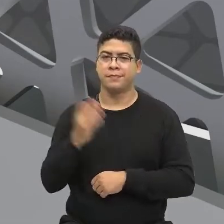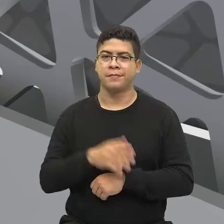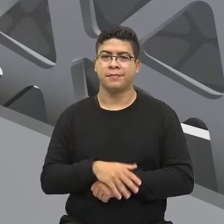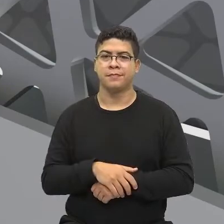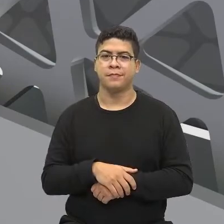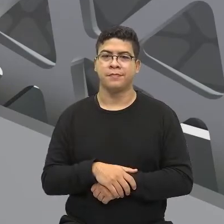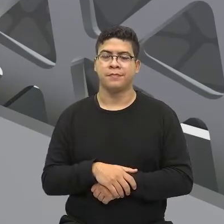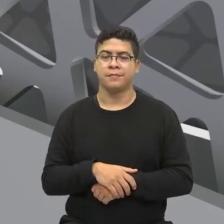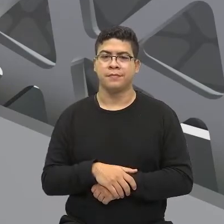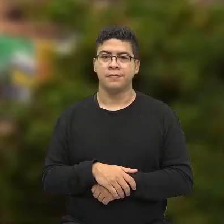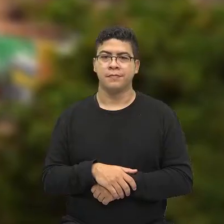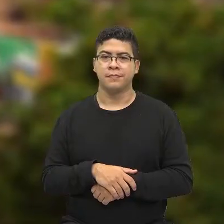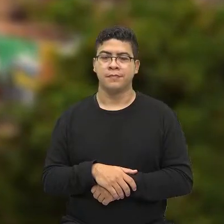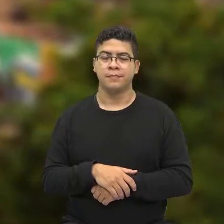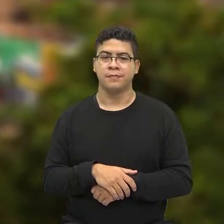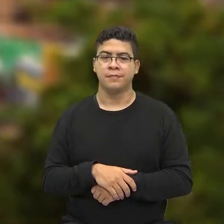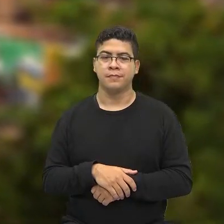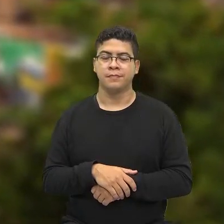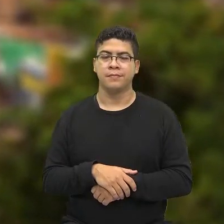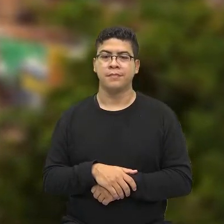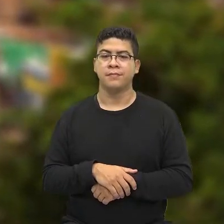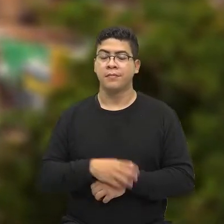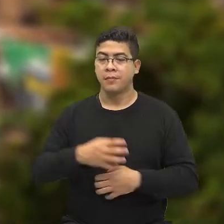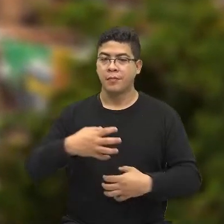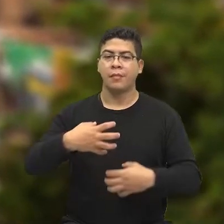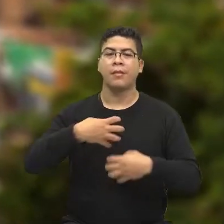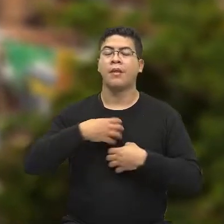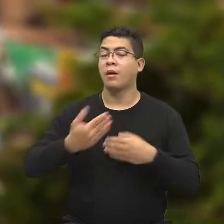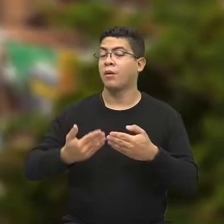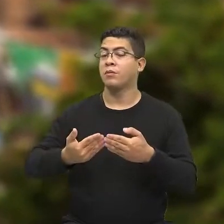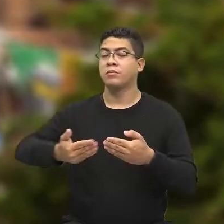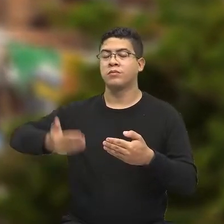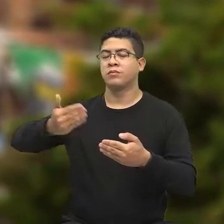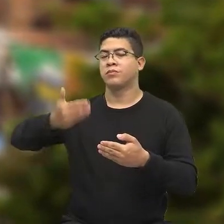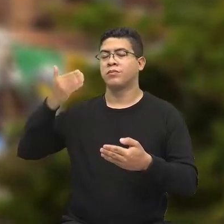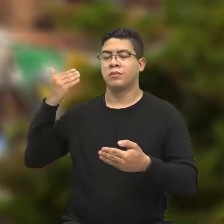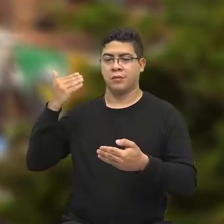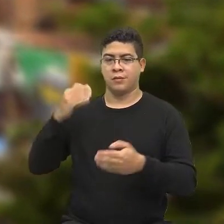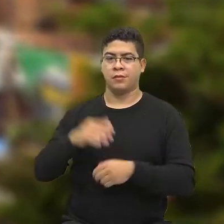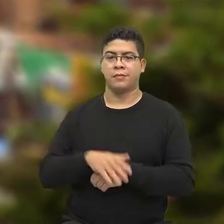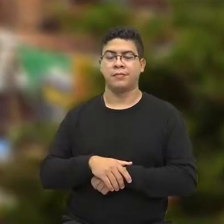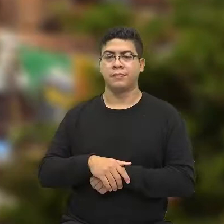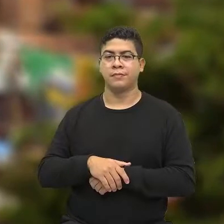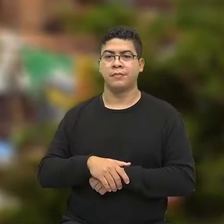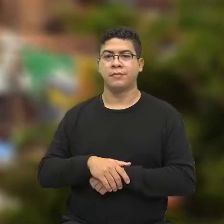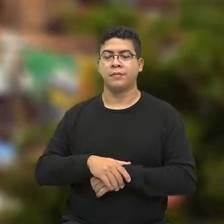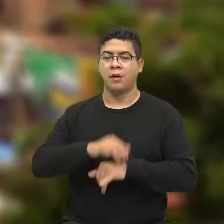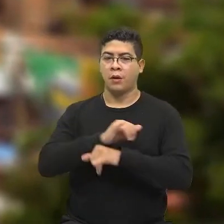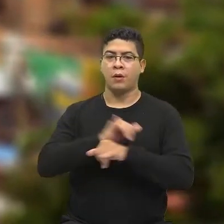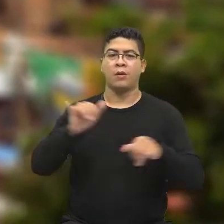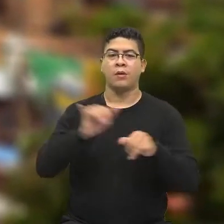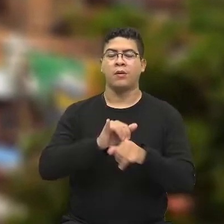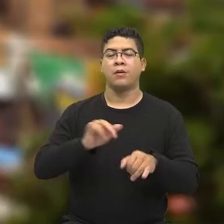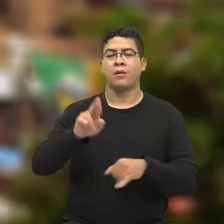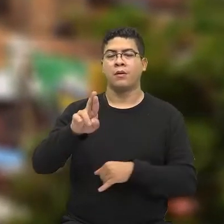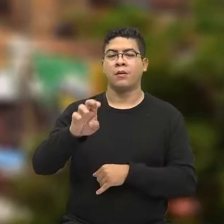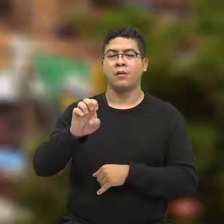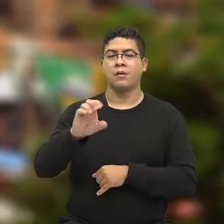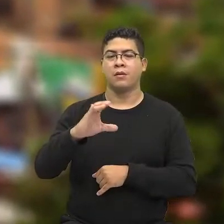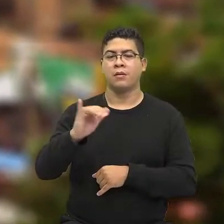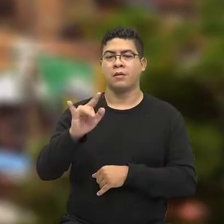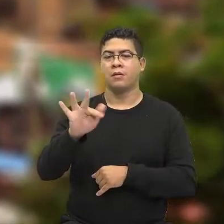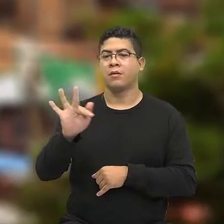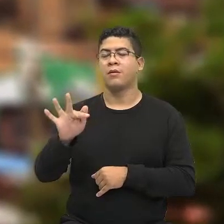vídeo. A evocação do passado. Evocação do Recife. Recife da